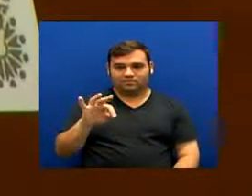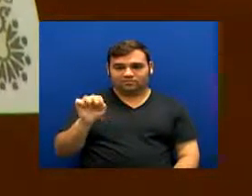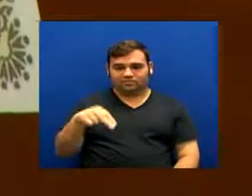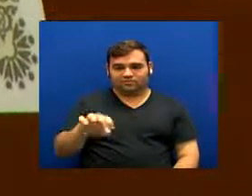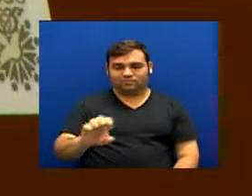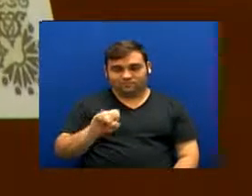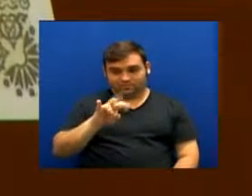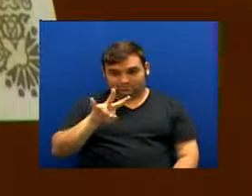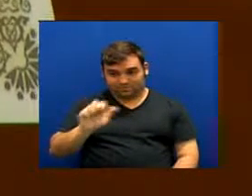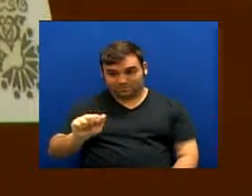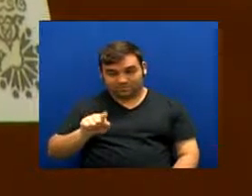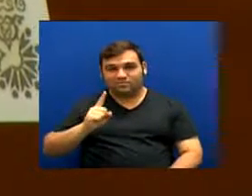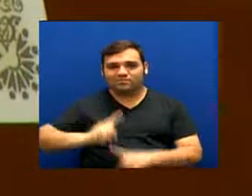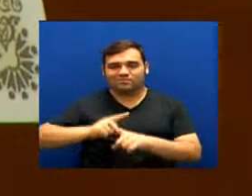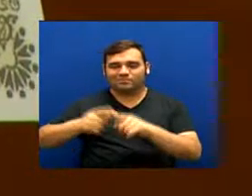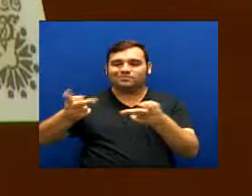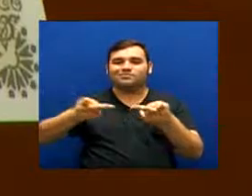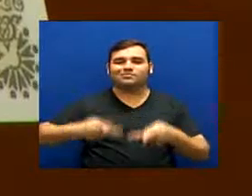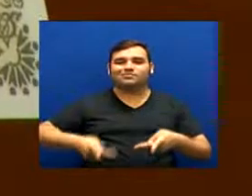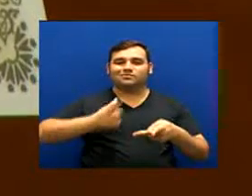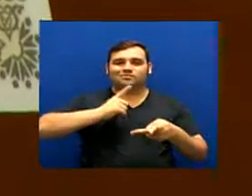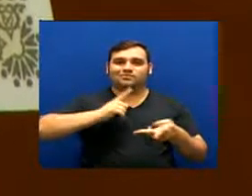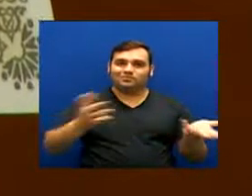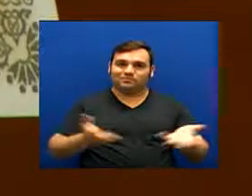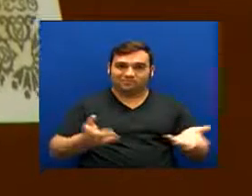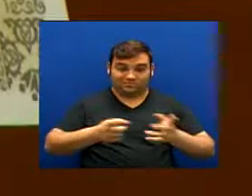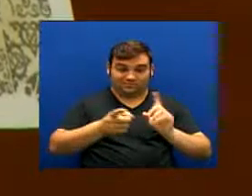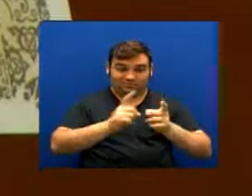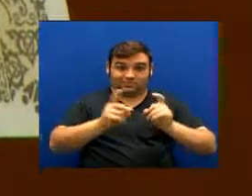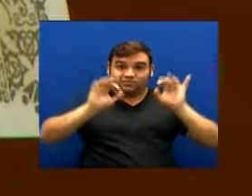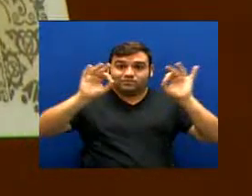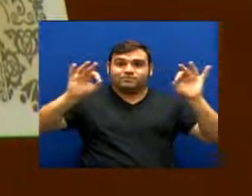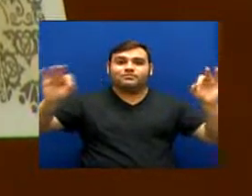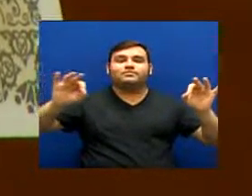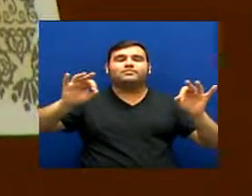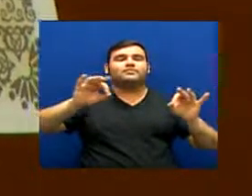que apresentamos à nossa mesa diretora